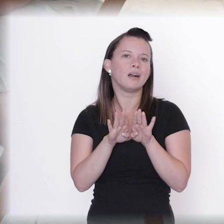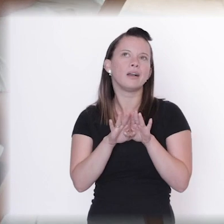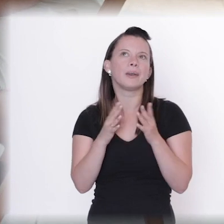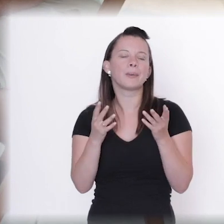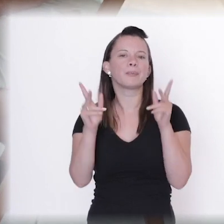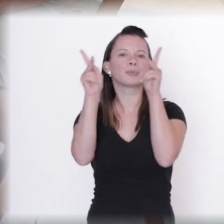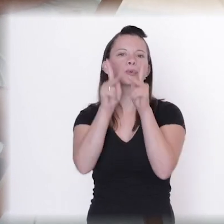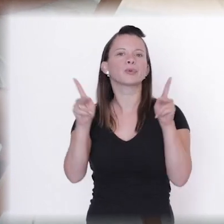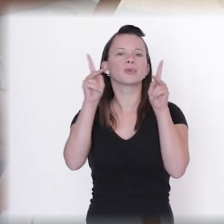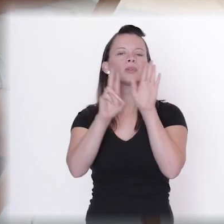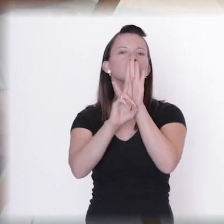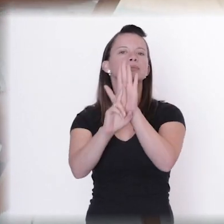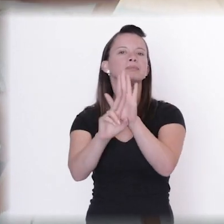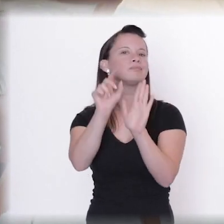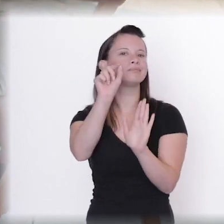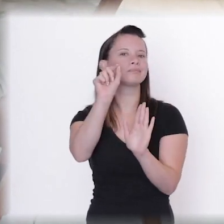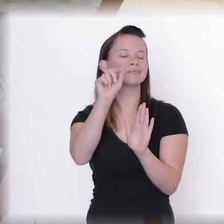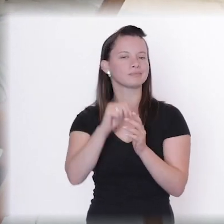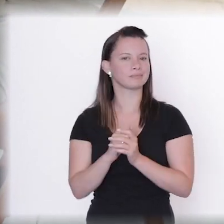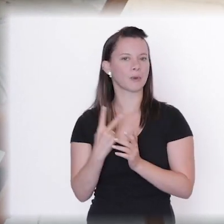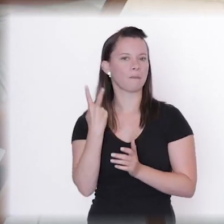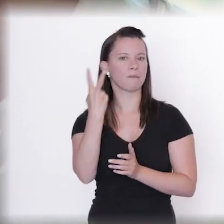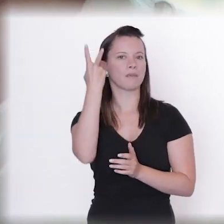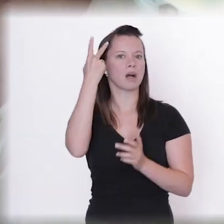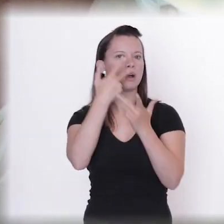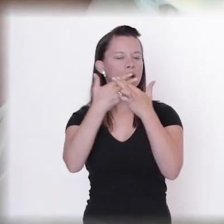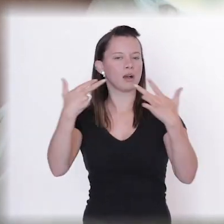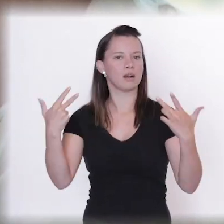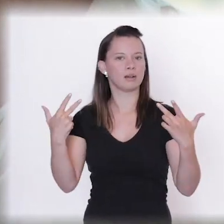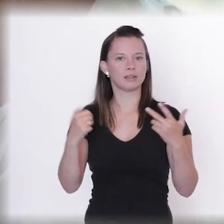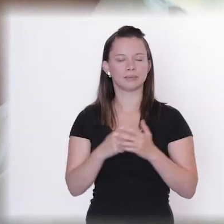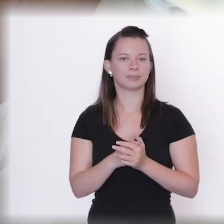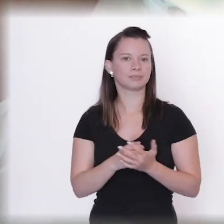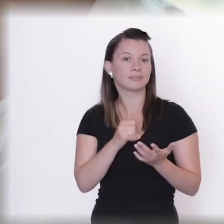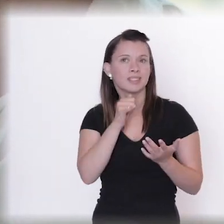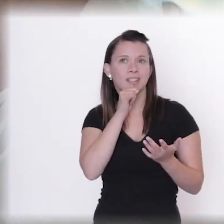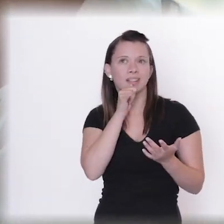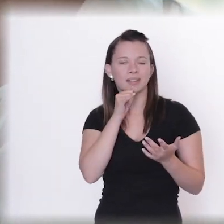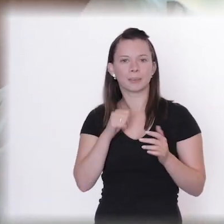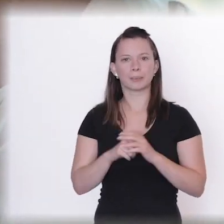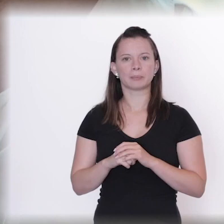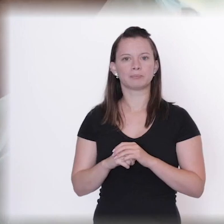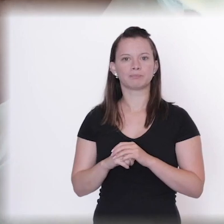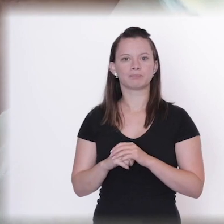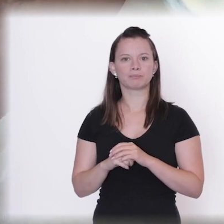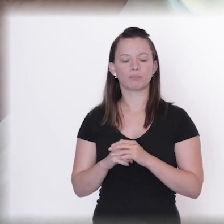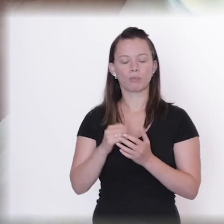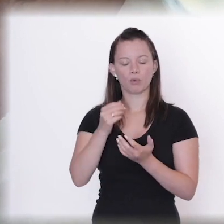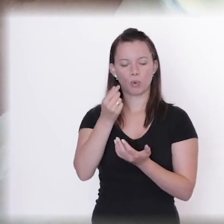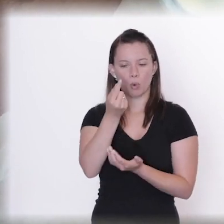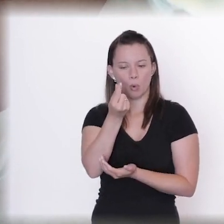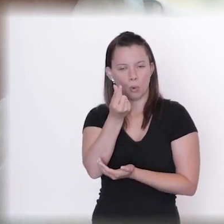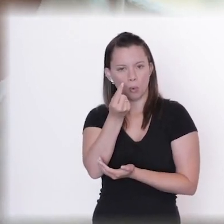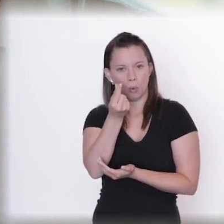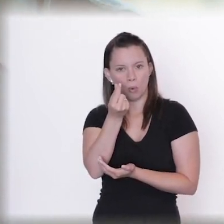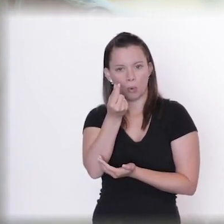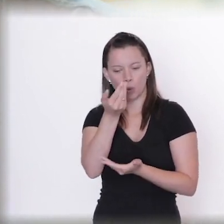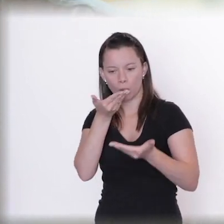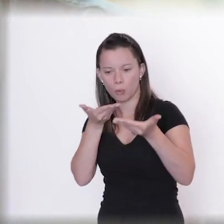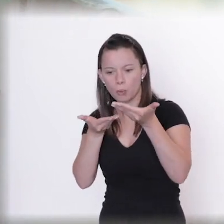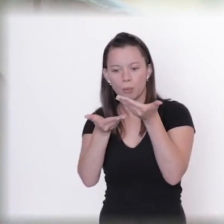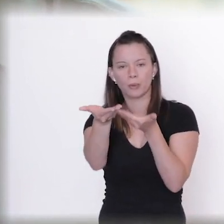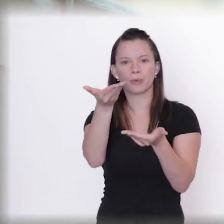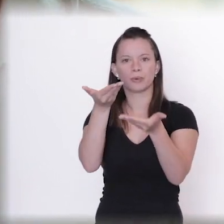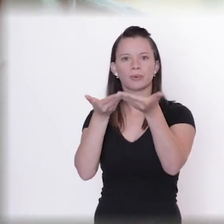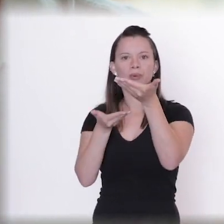né, enquanto valores, né, porque é isso, né, a sociabilidade do capital, ela vai oferecer